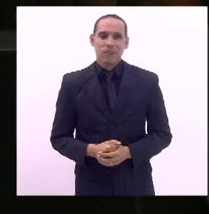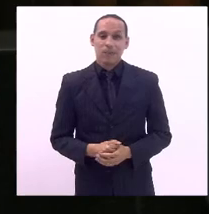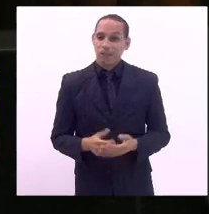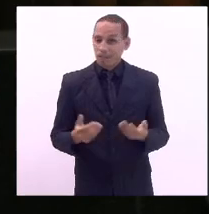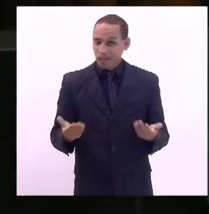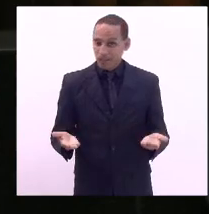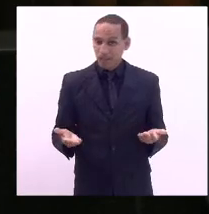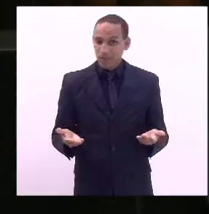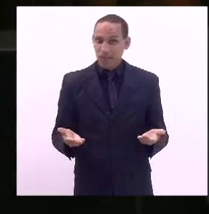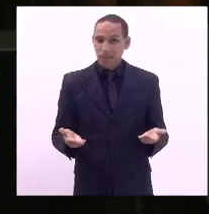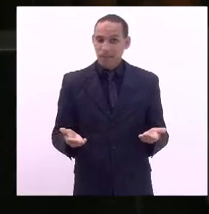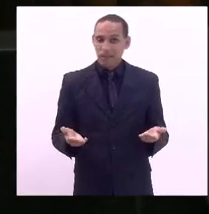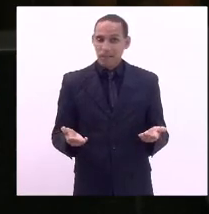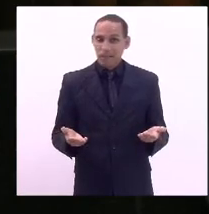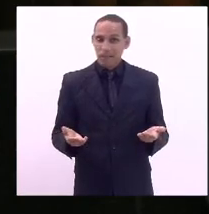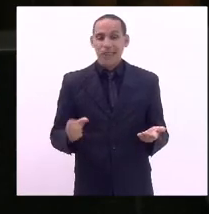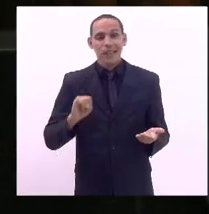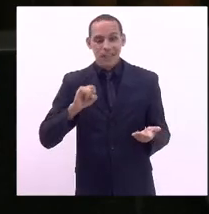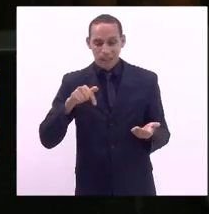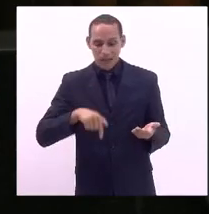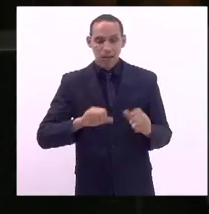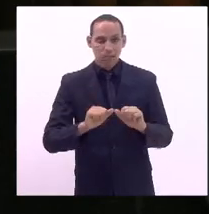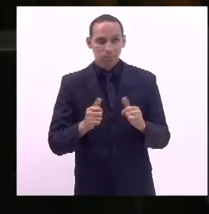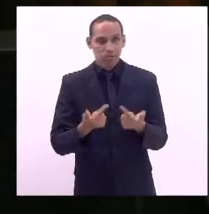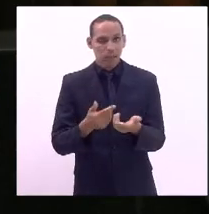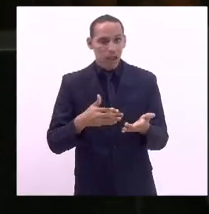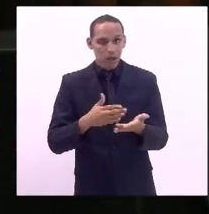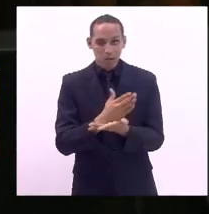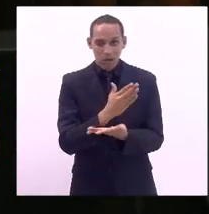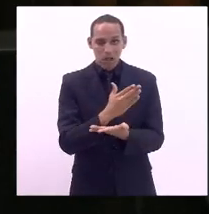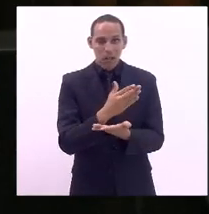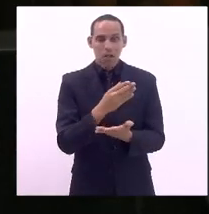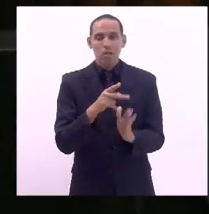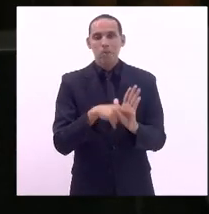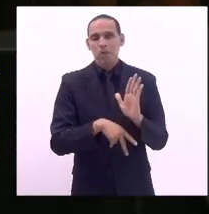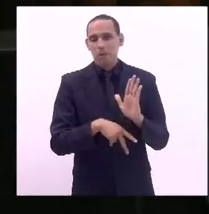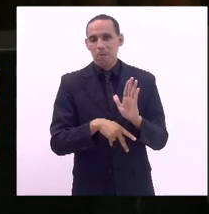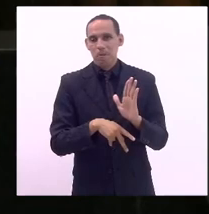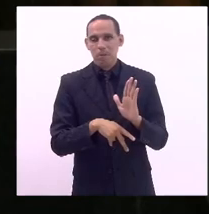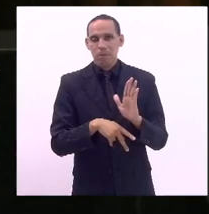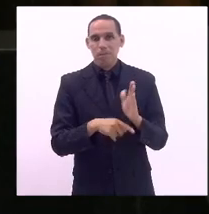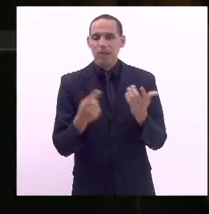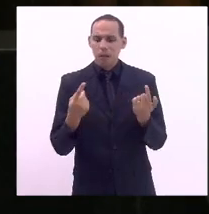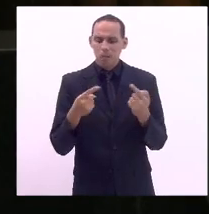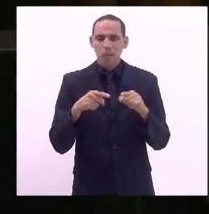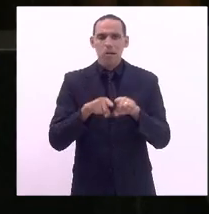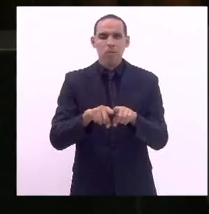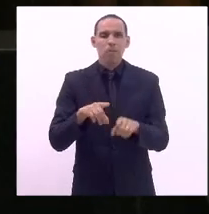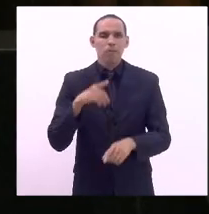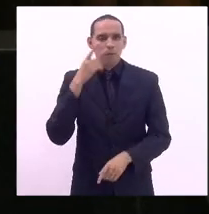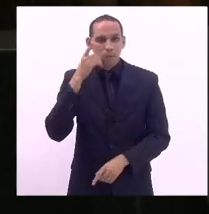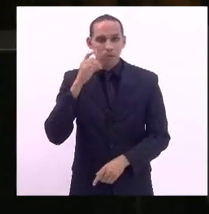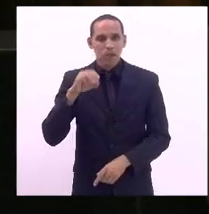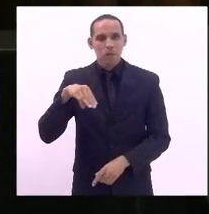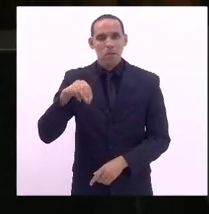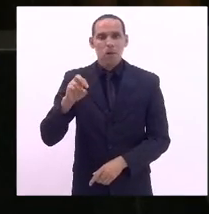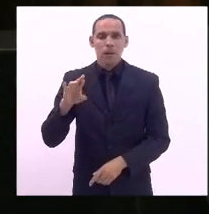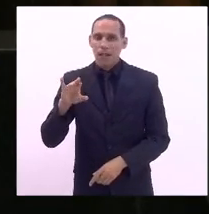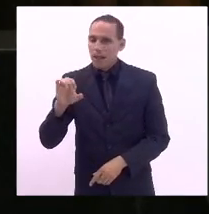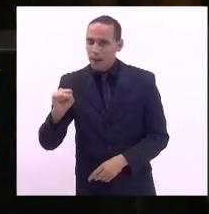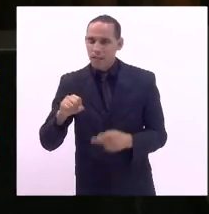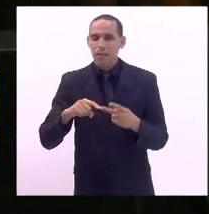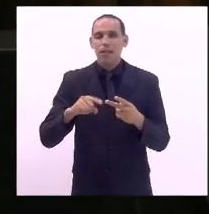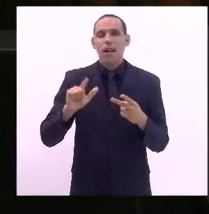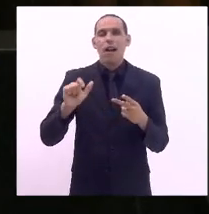Então, caso essa casa aprove esse projeto em parceria com o deputado Anderson Moraes, deputada